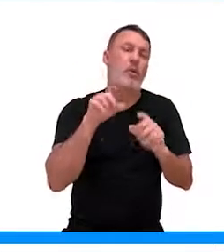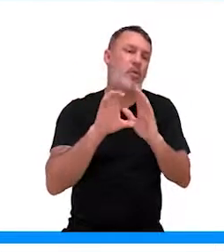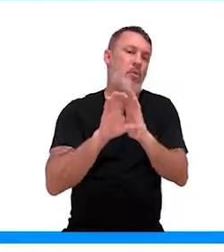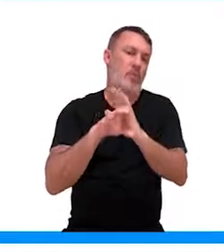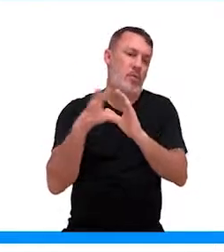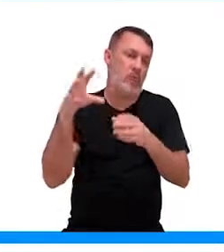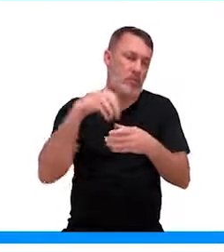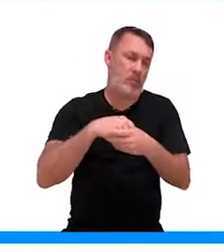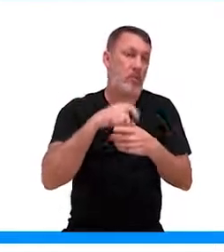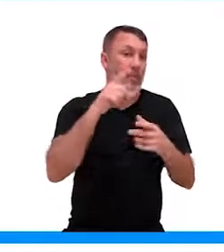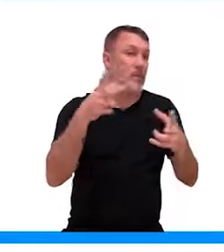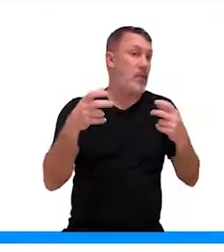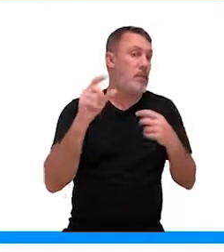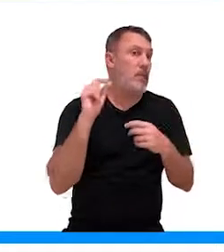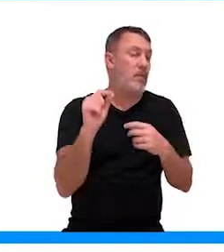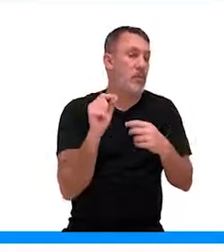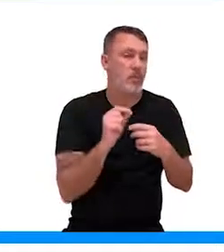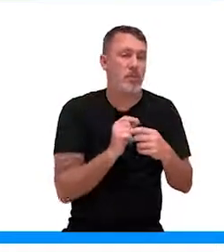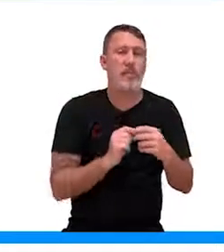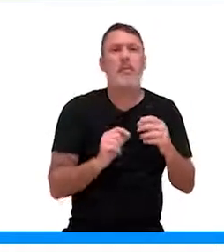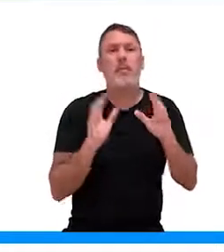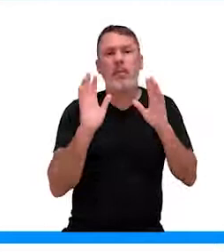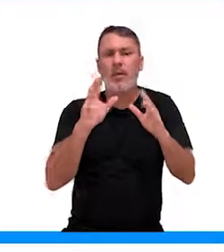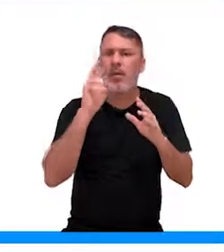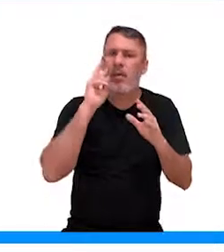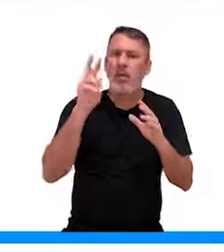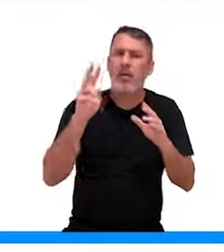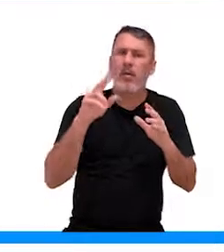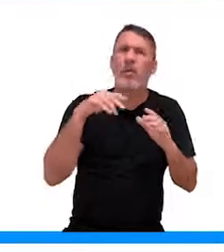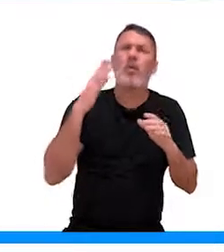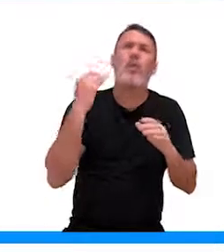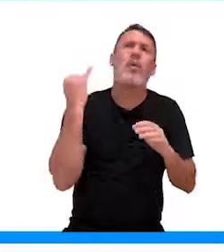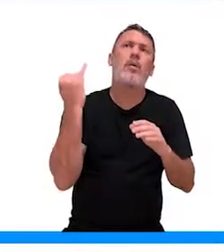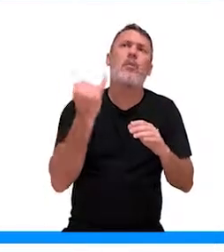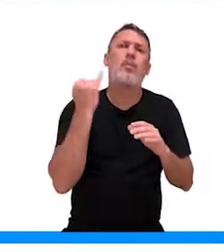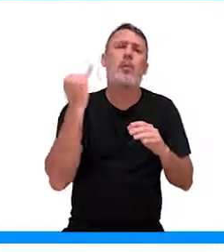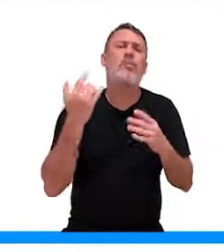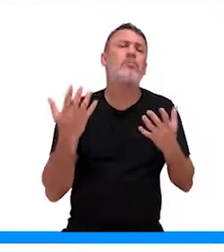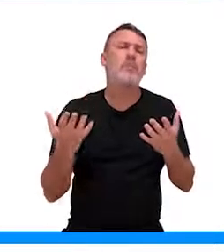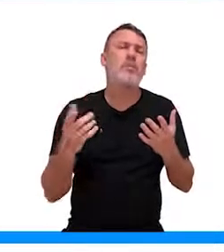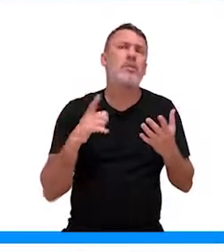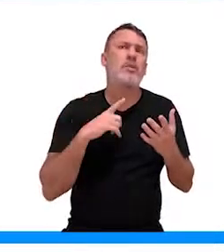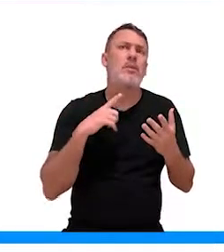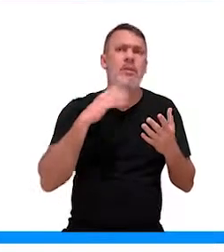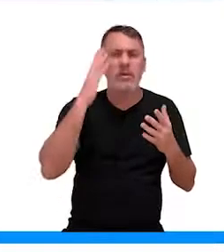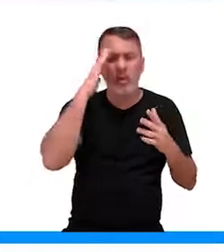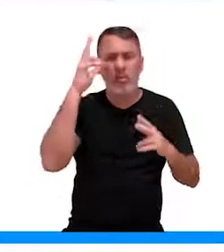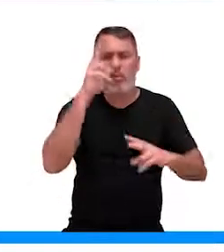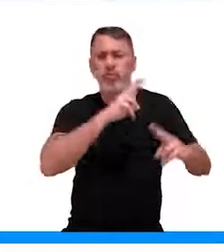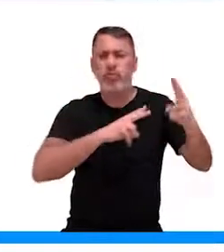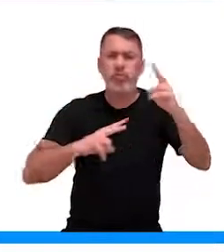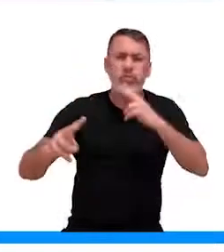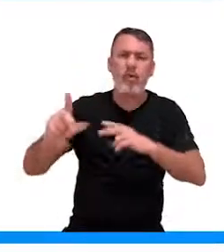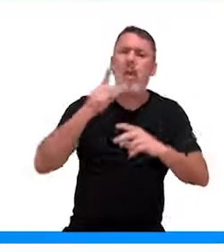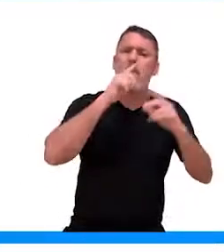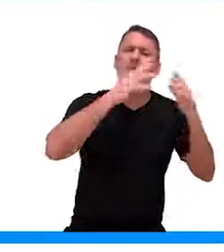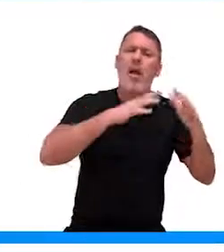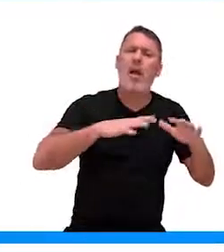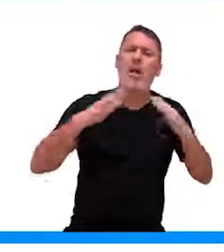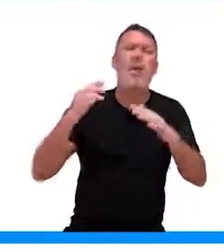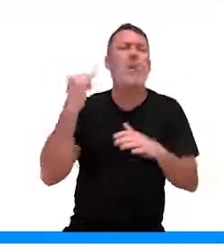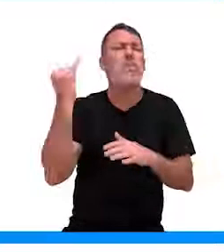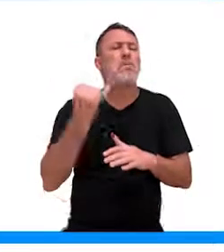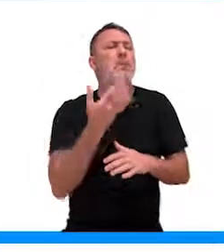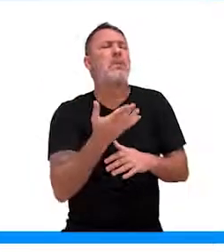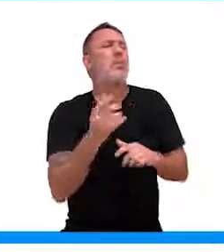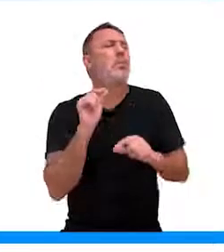conceito. Você pode perceber que, gente, qual a importância da dinâmica das correntes marítimas para